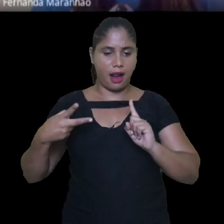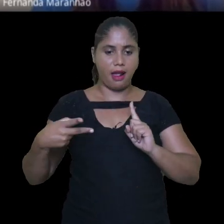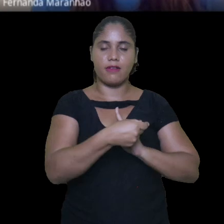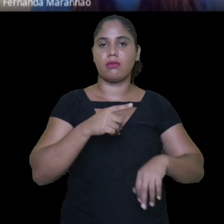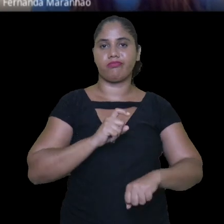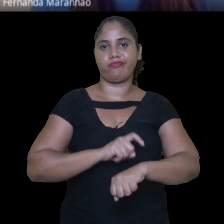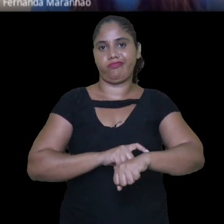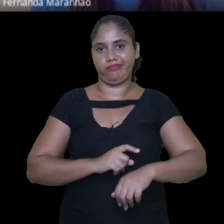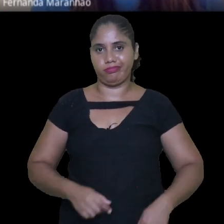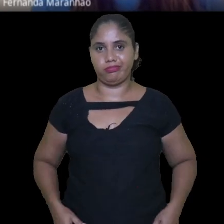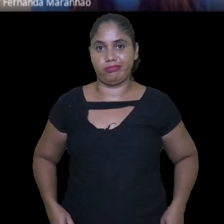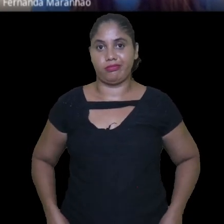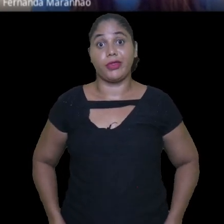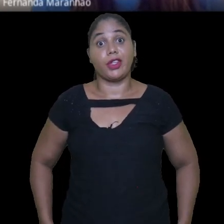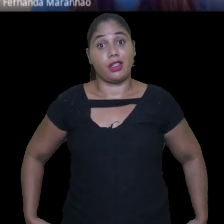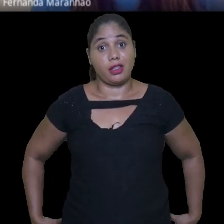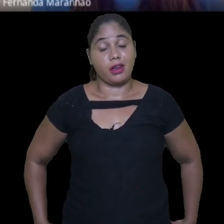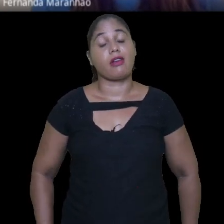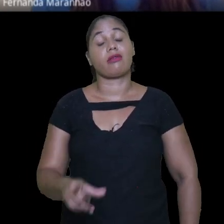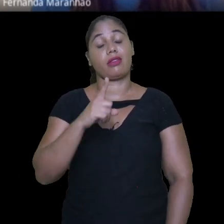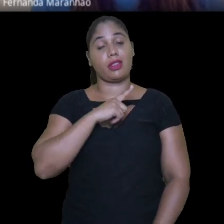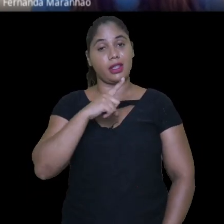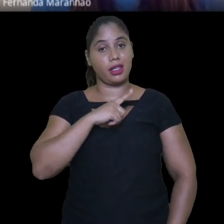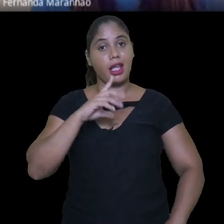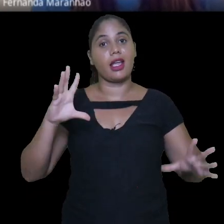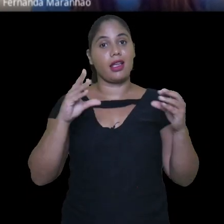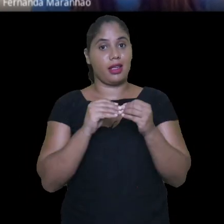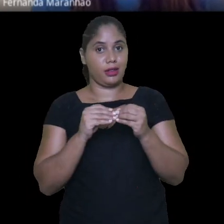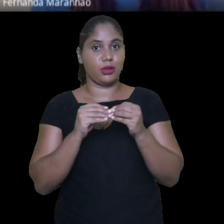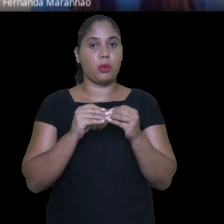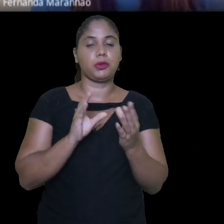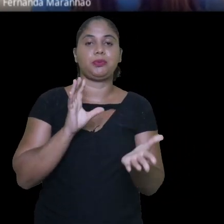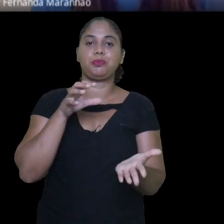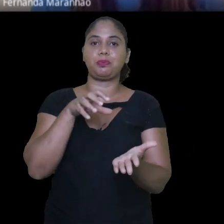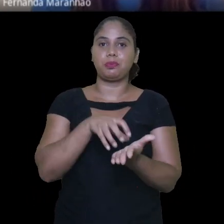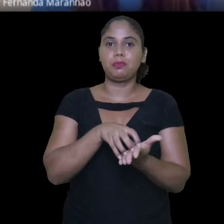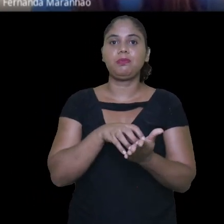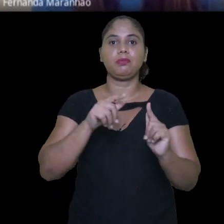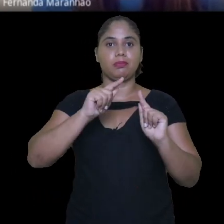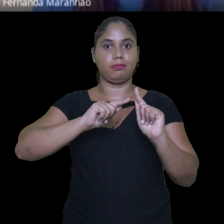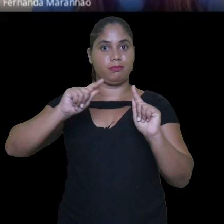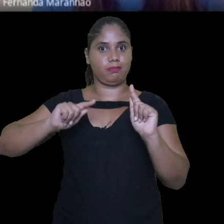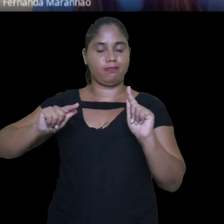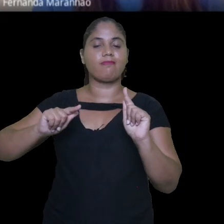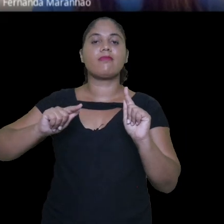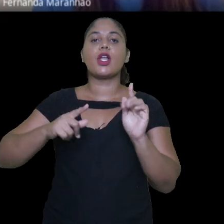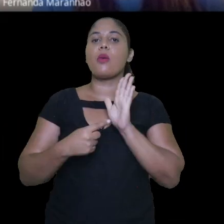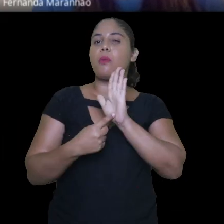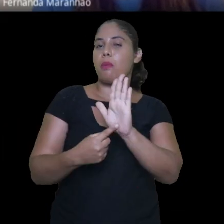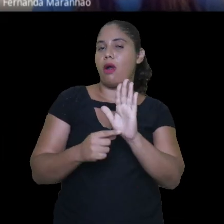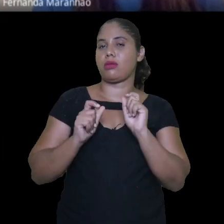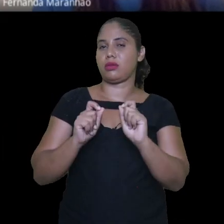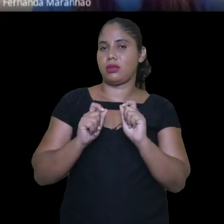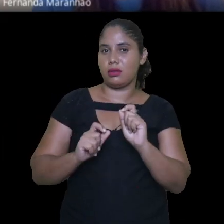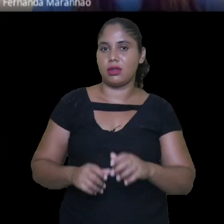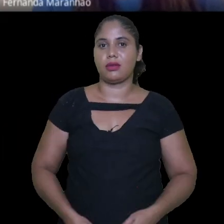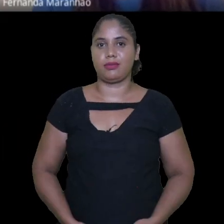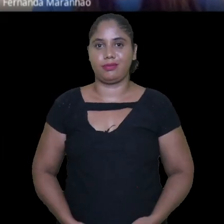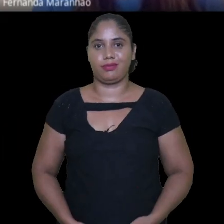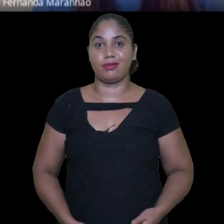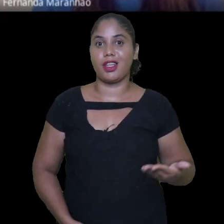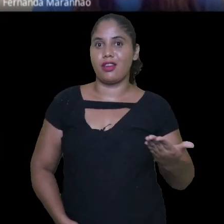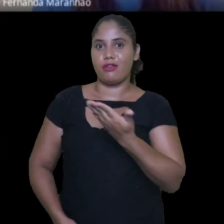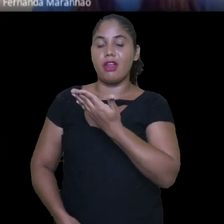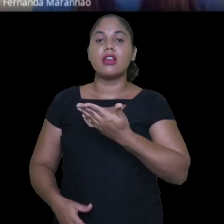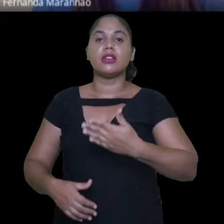e o manejo do Doppler como deve ser. Para bebês que têm menos do que 26 semanas, esse acompanhamento deve ser personalizado,